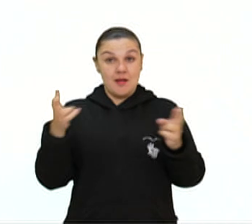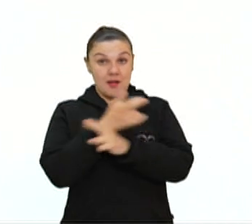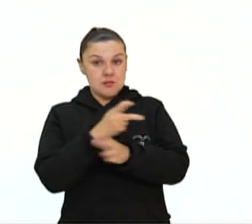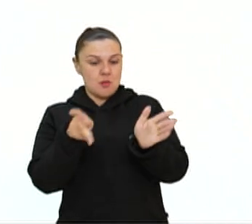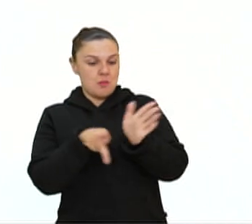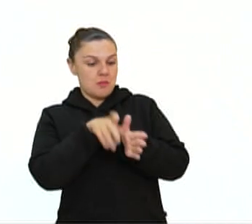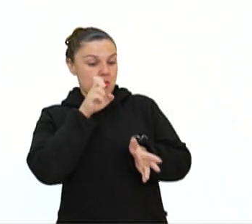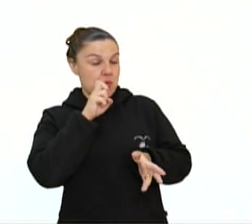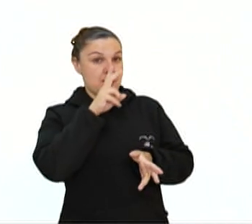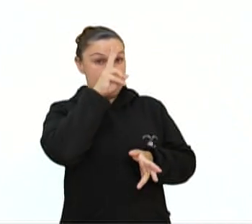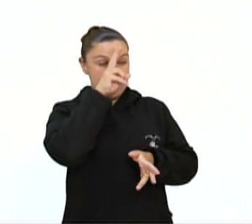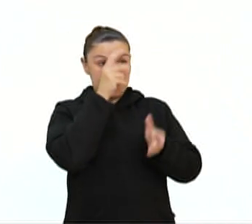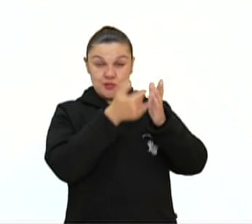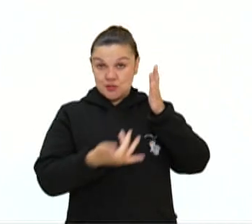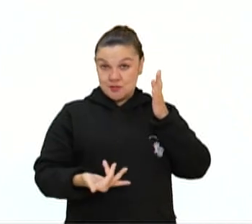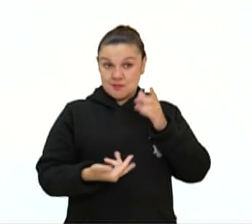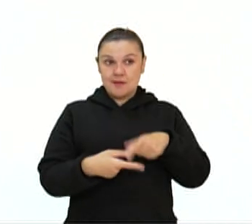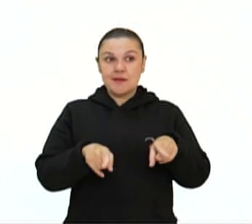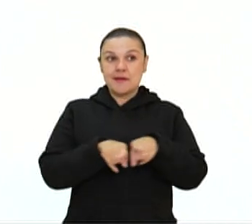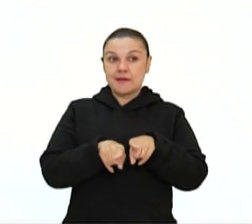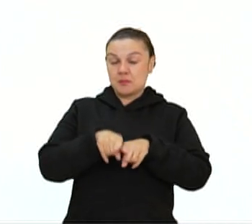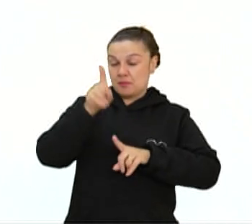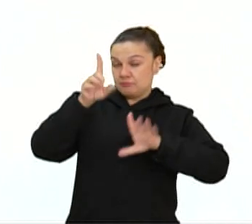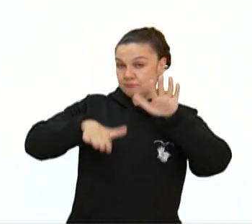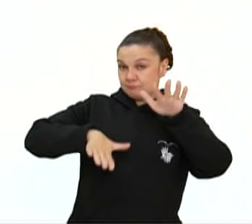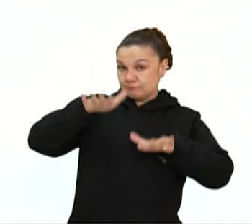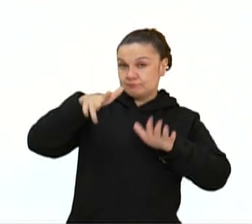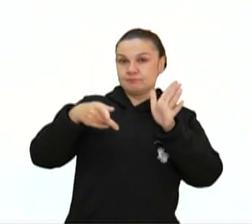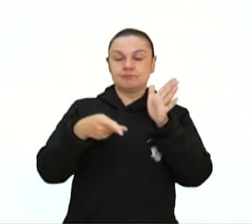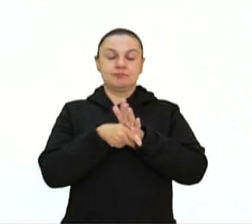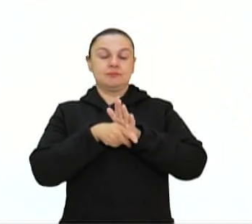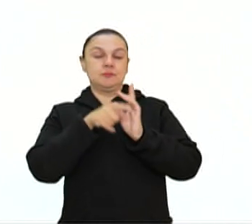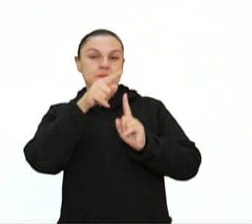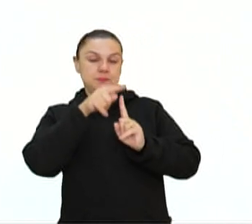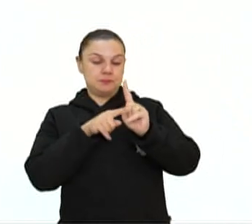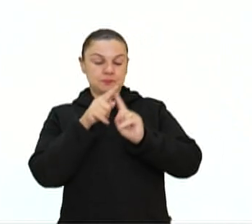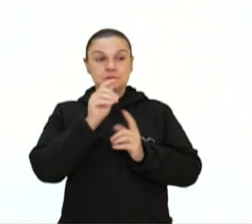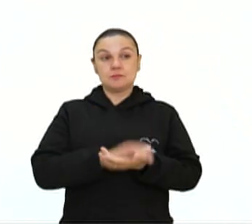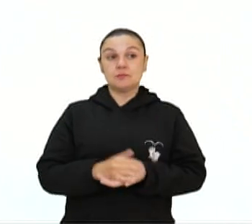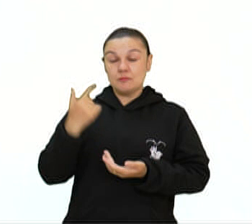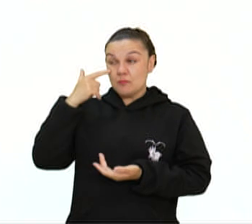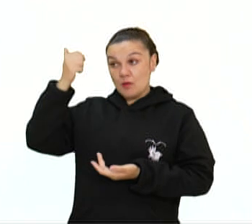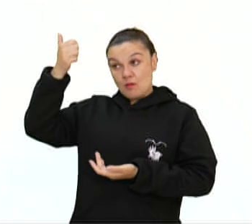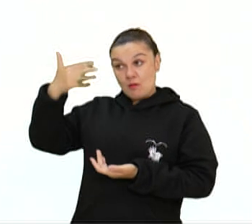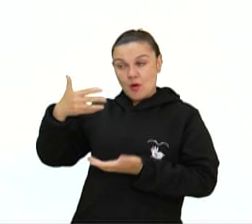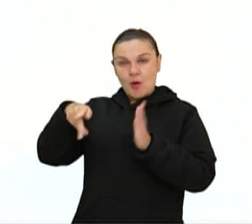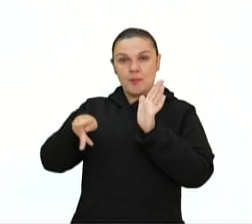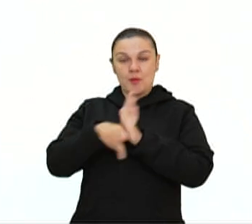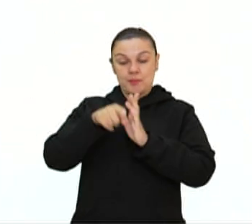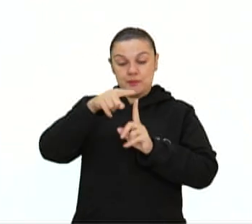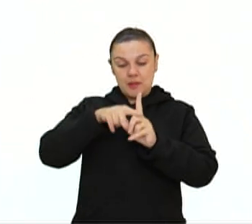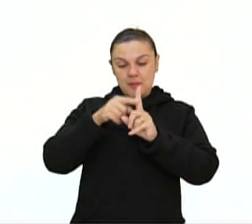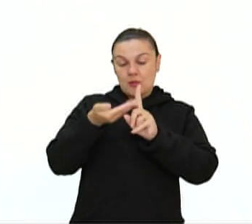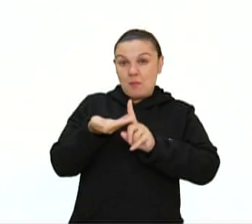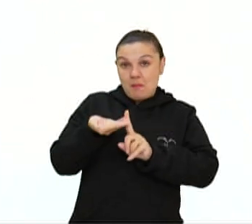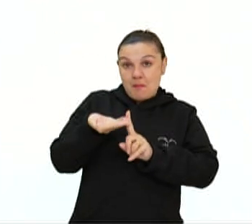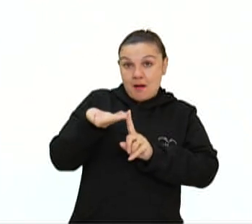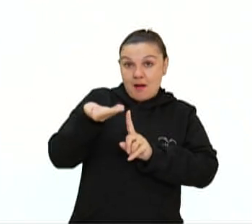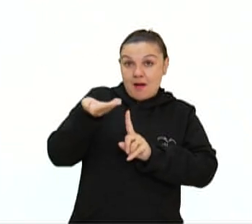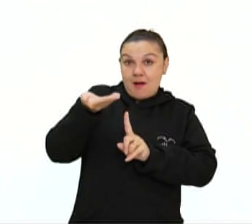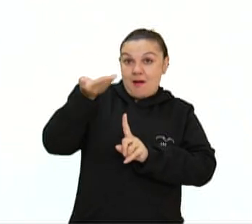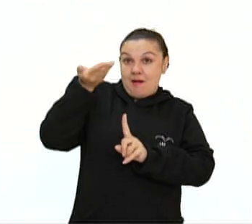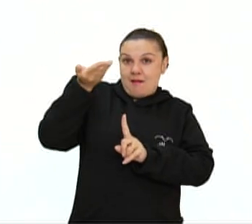energético e variação de temperatura. Tá? Então, temperatura corporal, conforme eu vou aumentando a